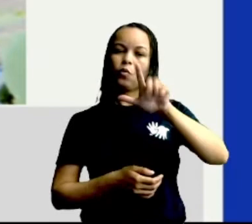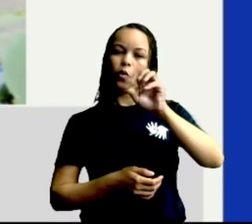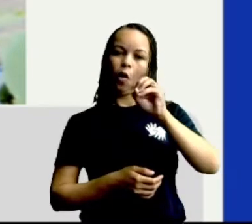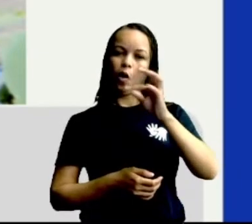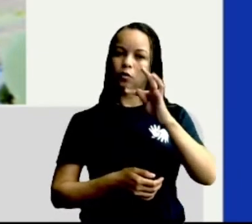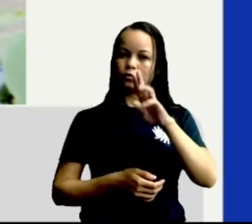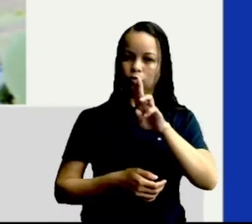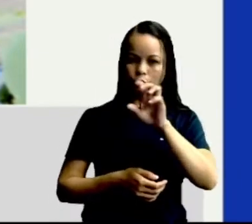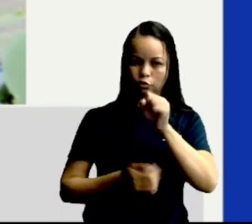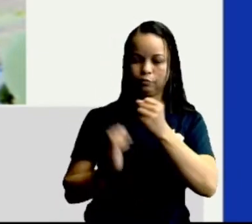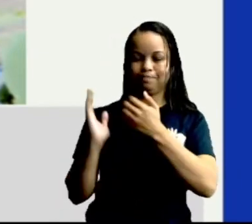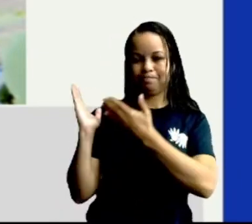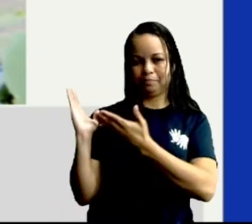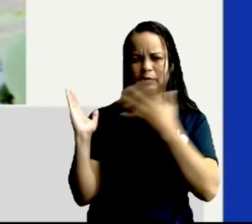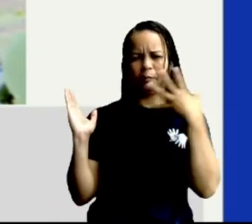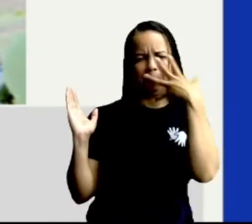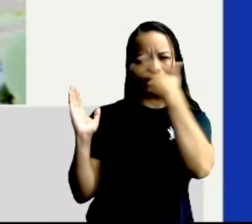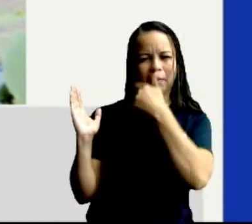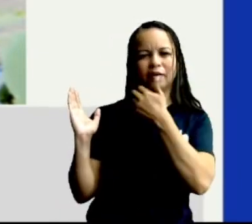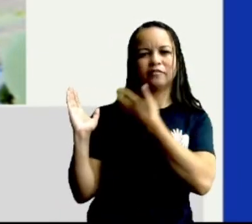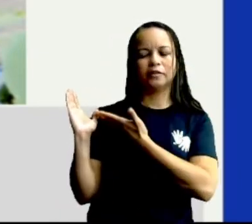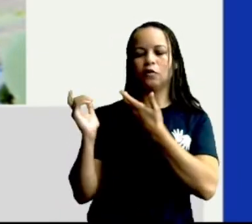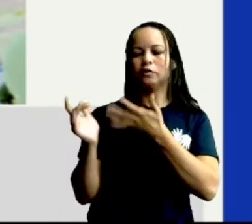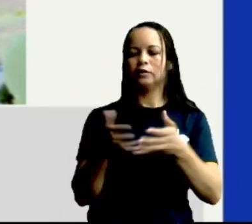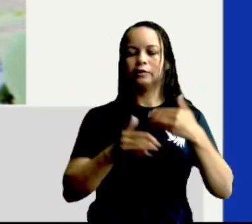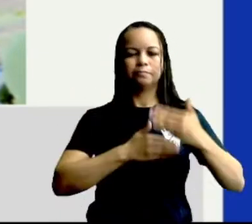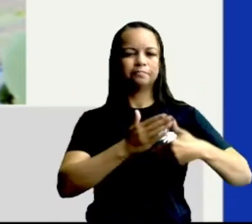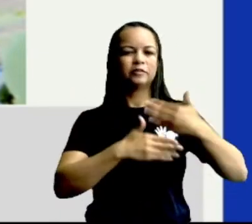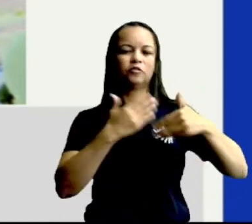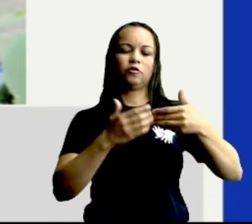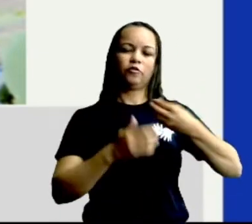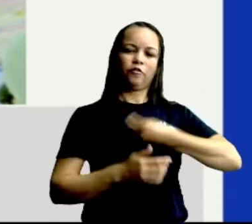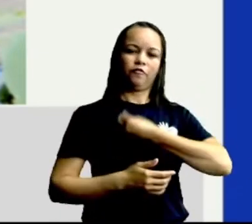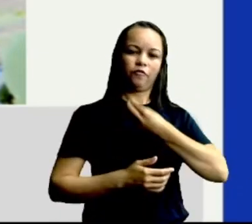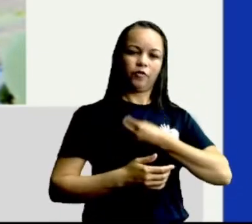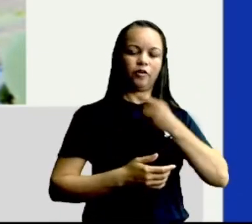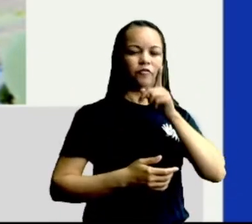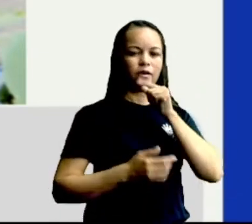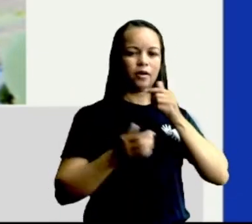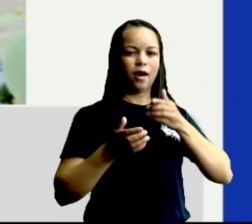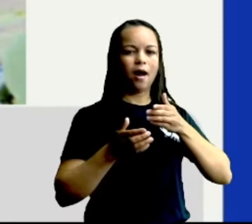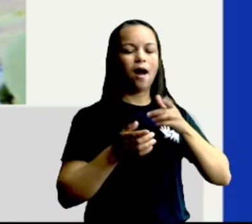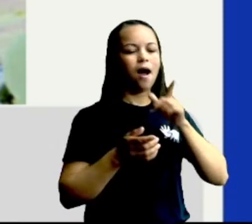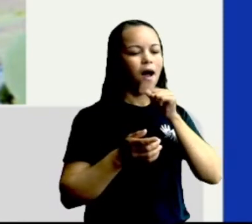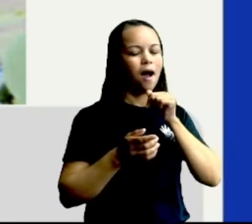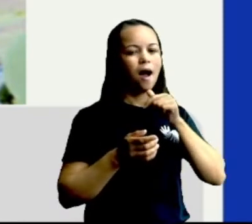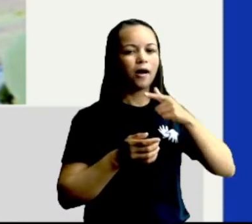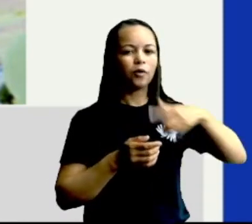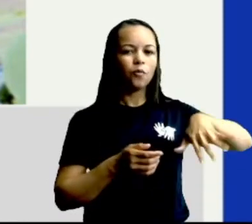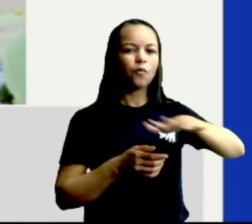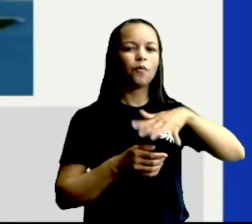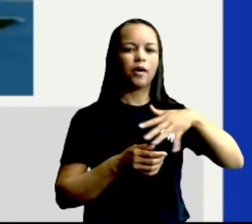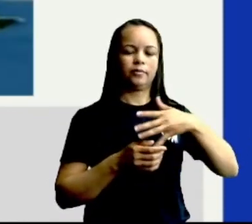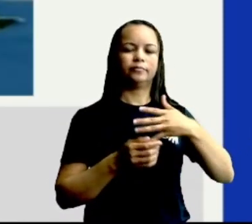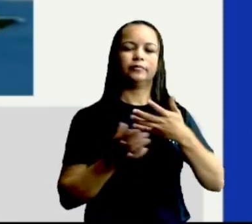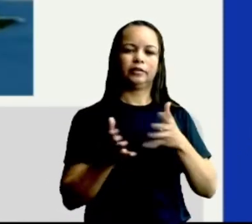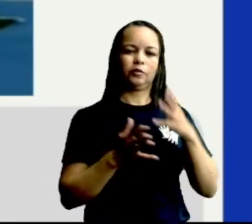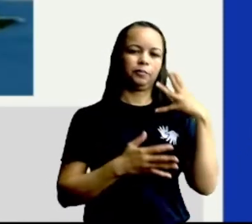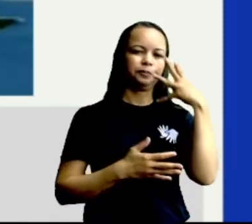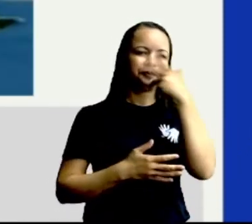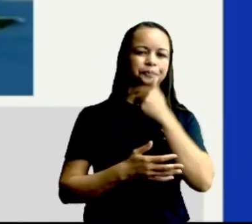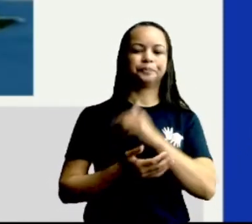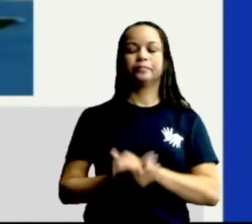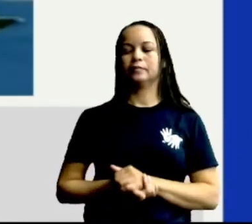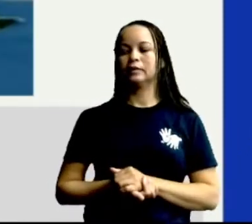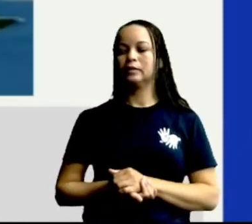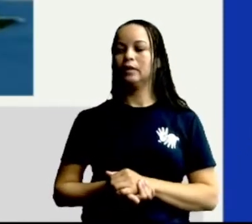essa planta linda aí, também se desenvolve e vive na água, é uma planta aquática, belíssima. E